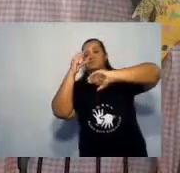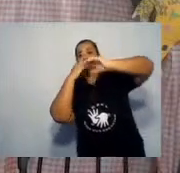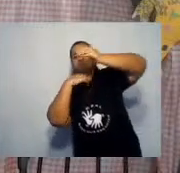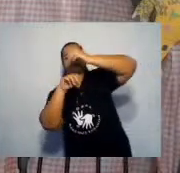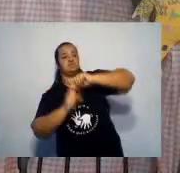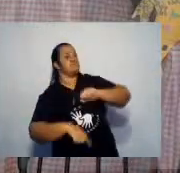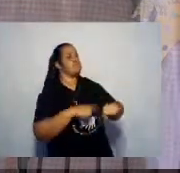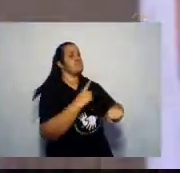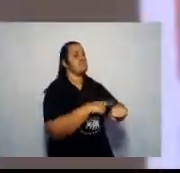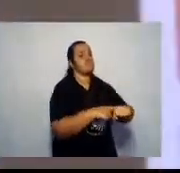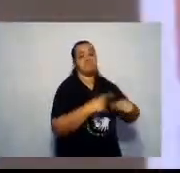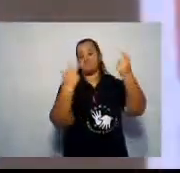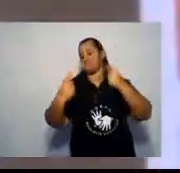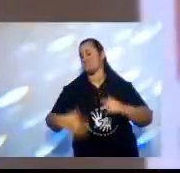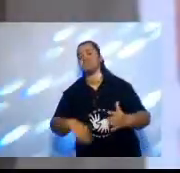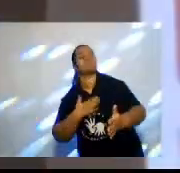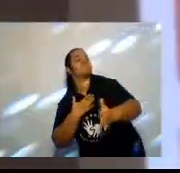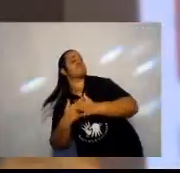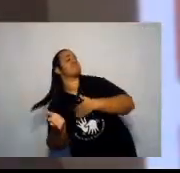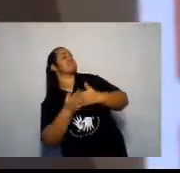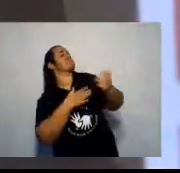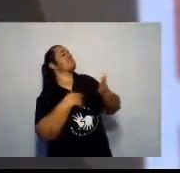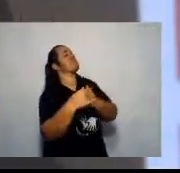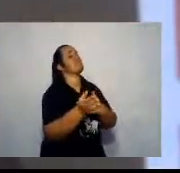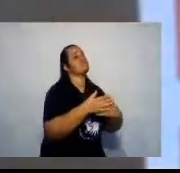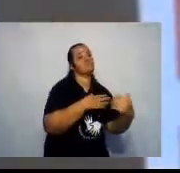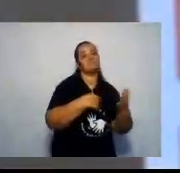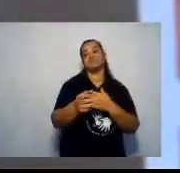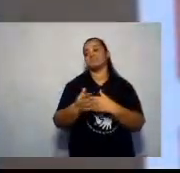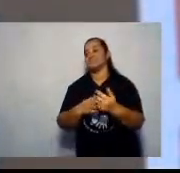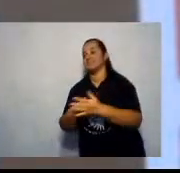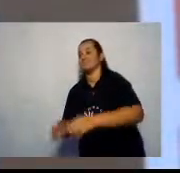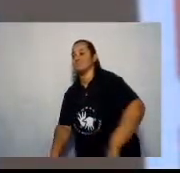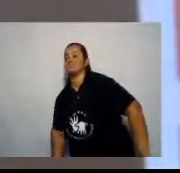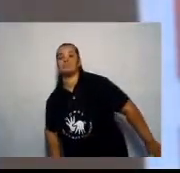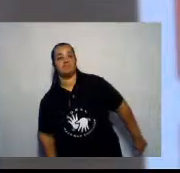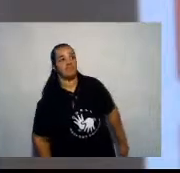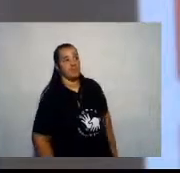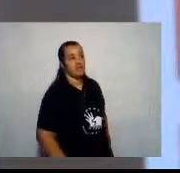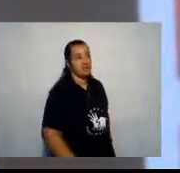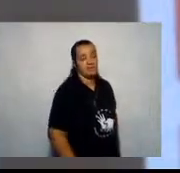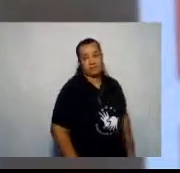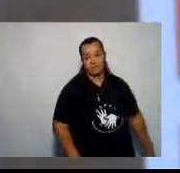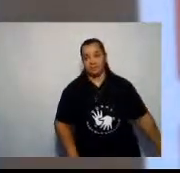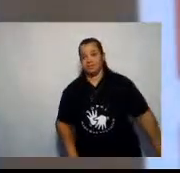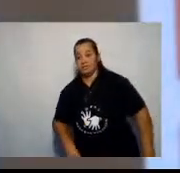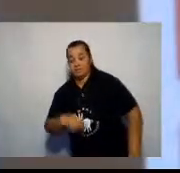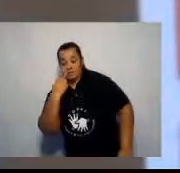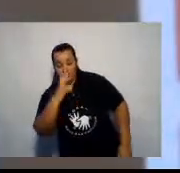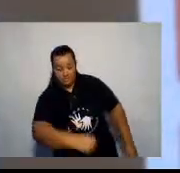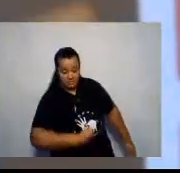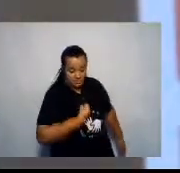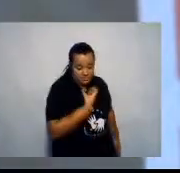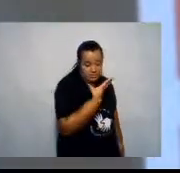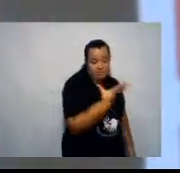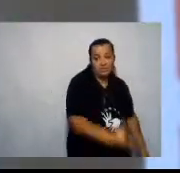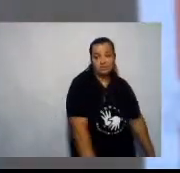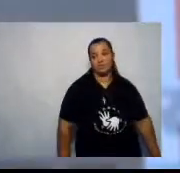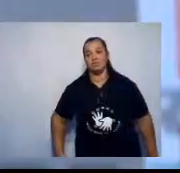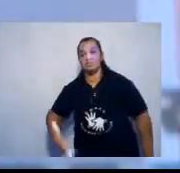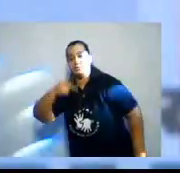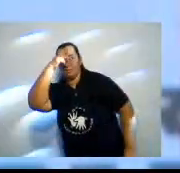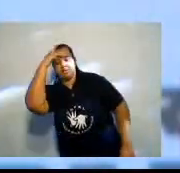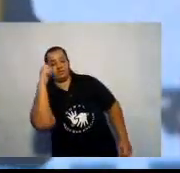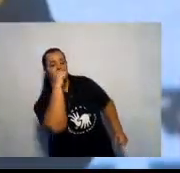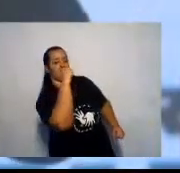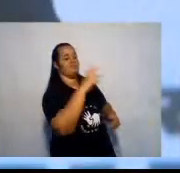Por isso cantamos a qualquer hora, em qualquer lugar. Disse o